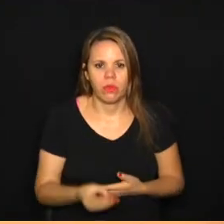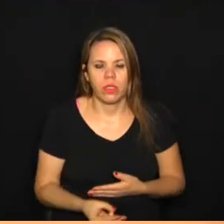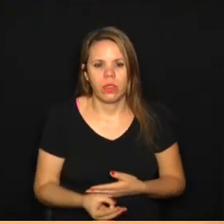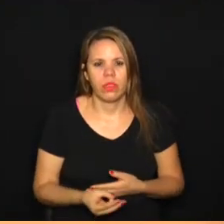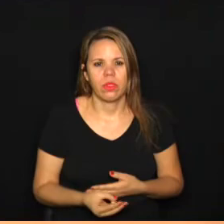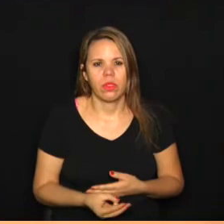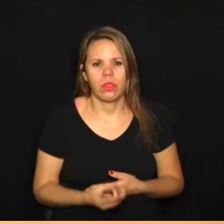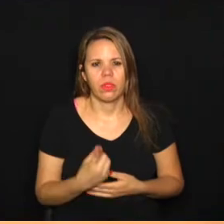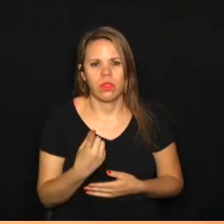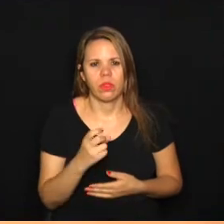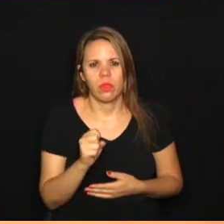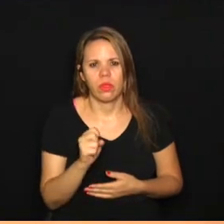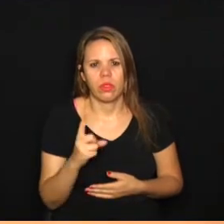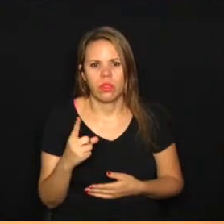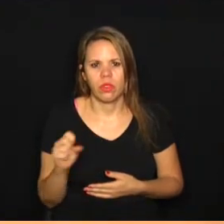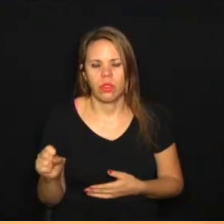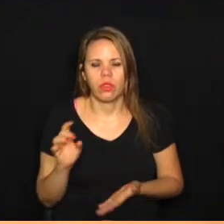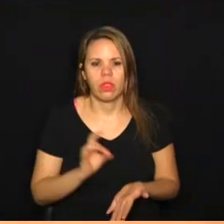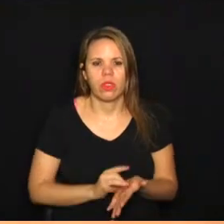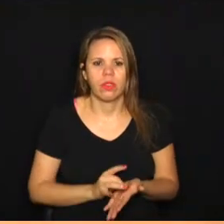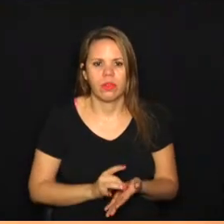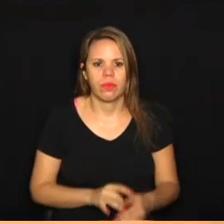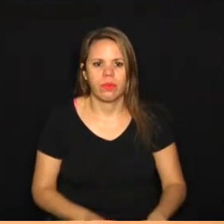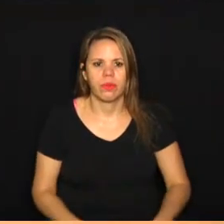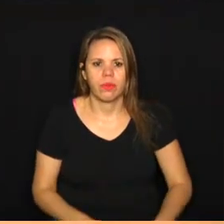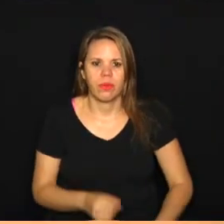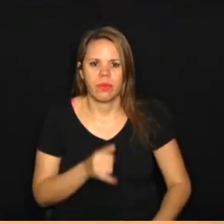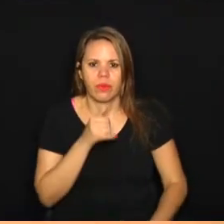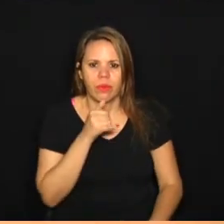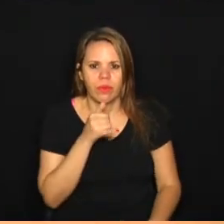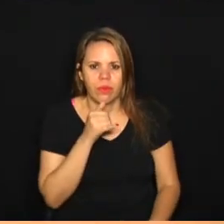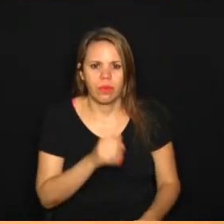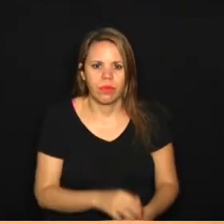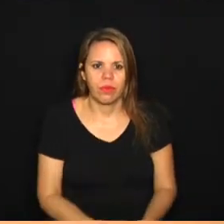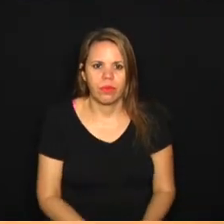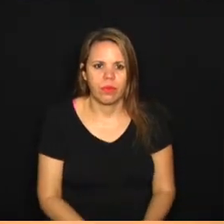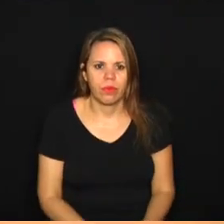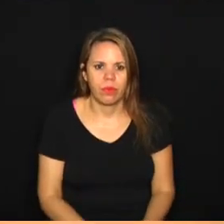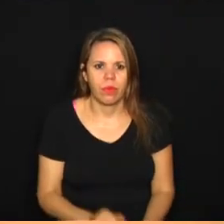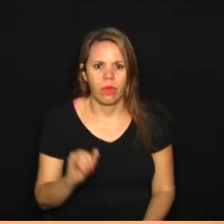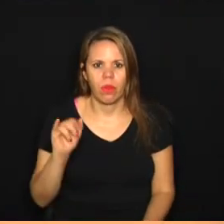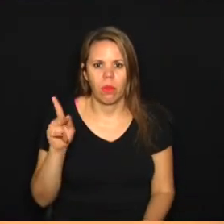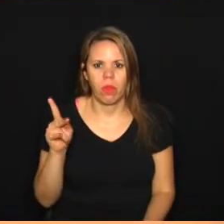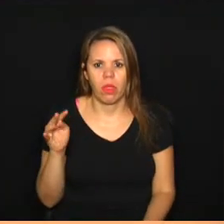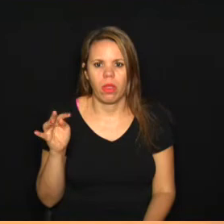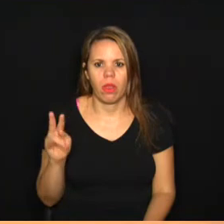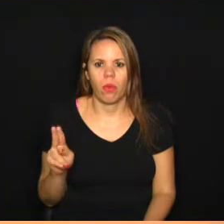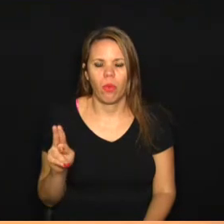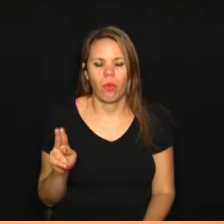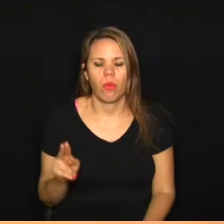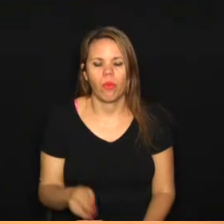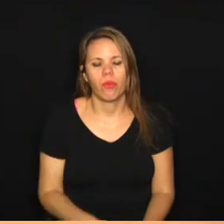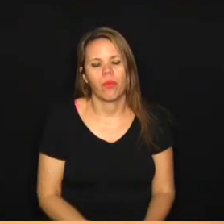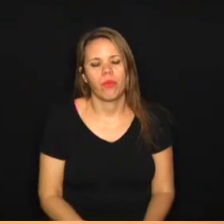5.818.000 realizada, isso é o que foi lançado, por exemplo, e tem, vamos pegar aqui IPTU, por exemplo.